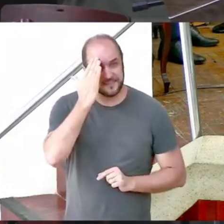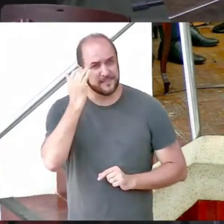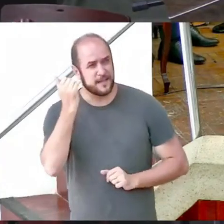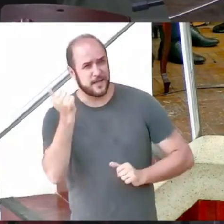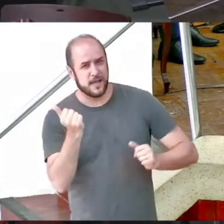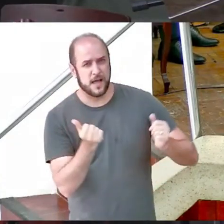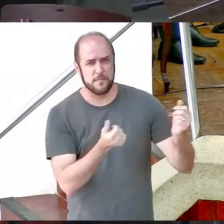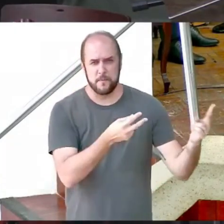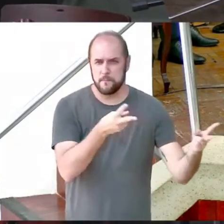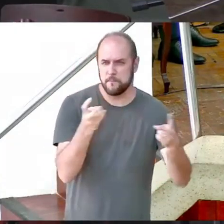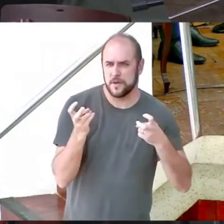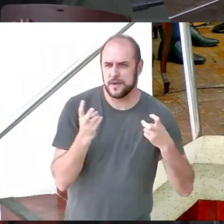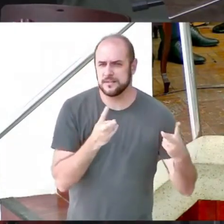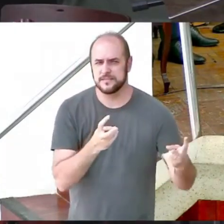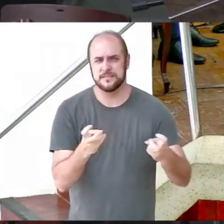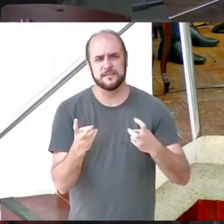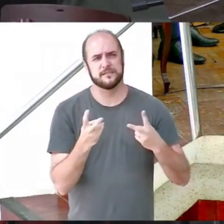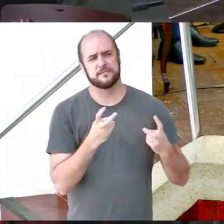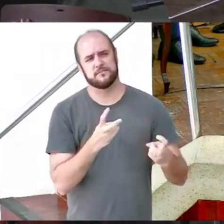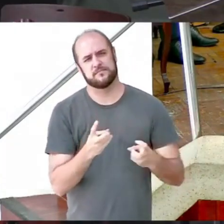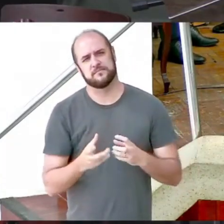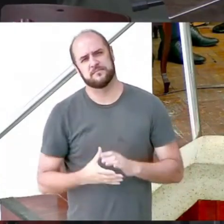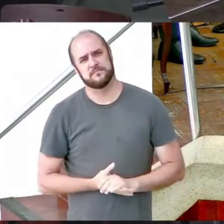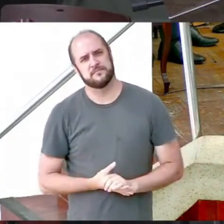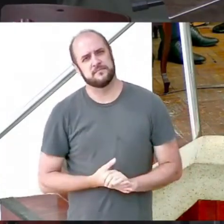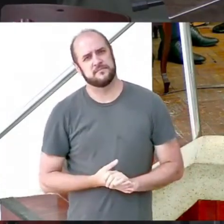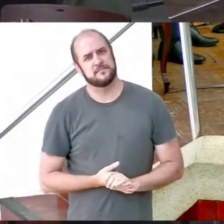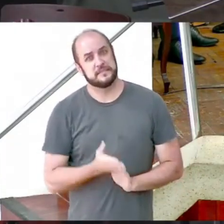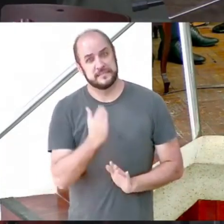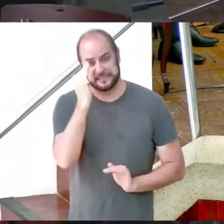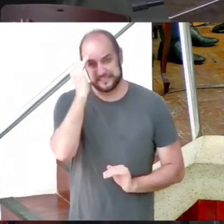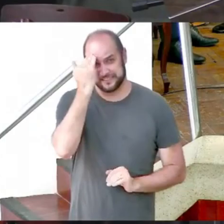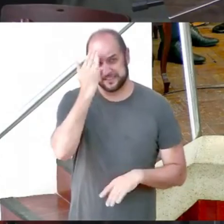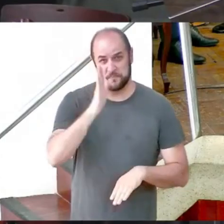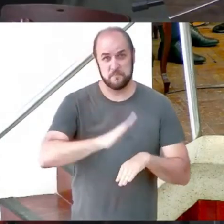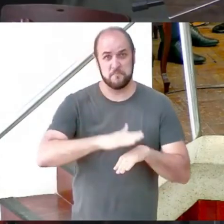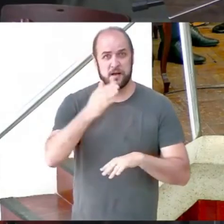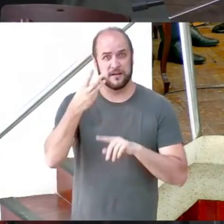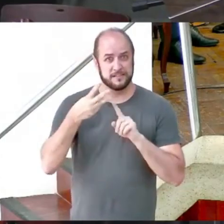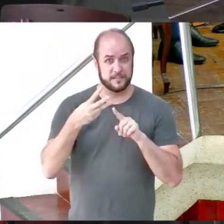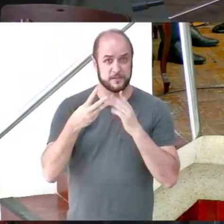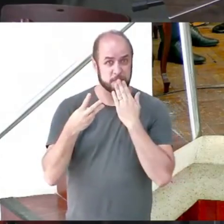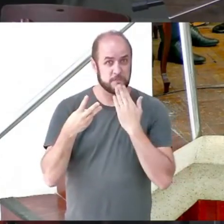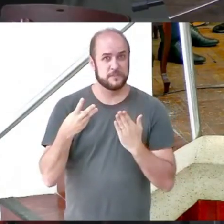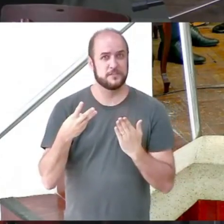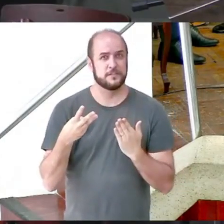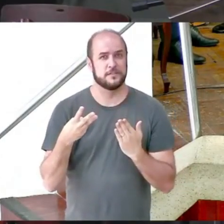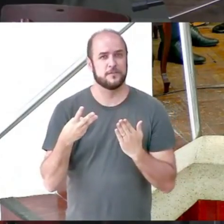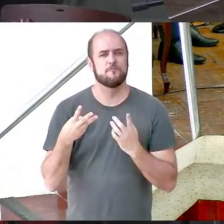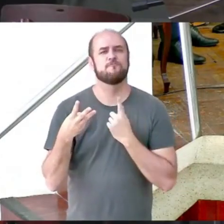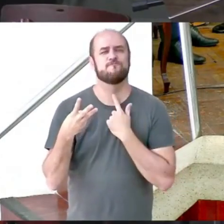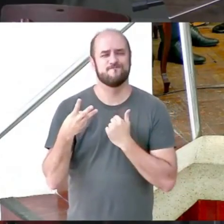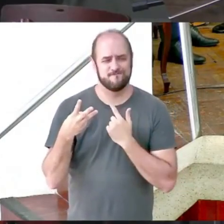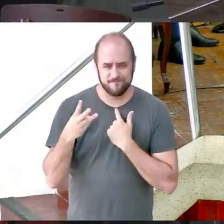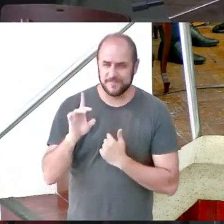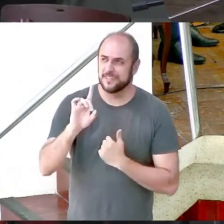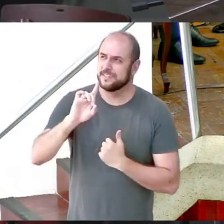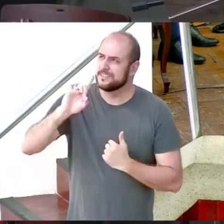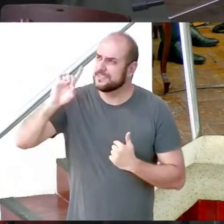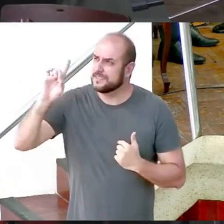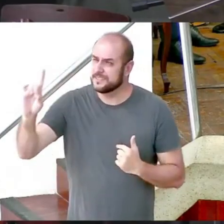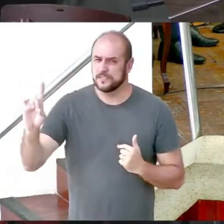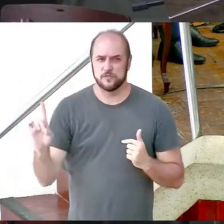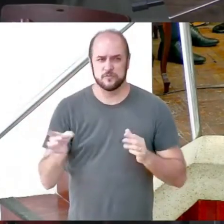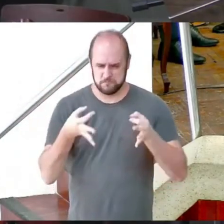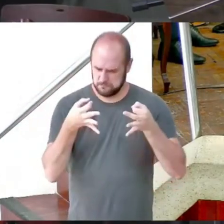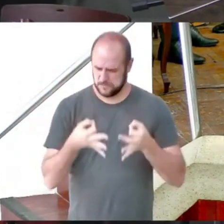dessa mensagem. E para entender mais a terceira petição, então a vontade de Deus, que é